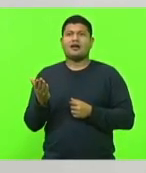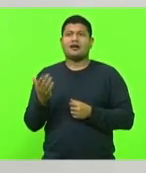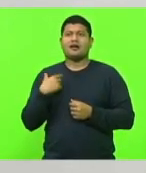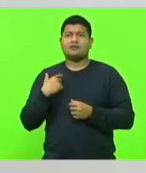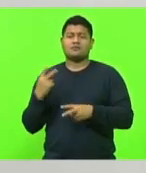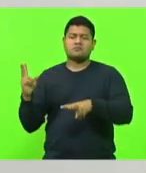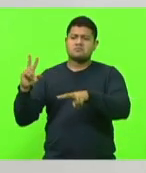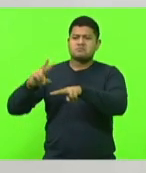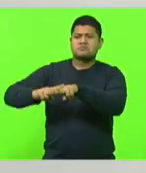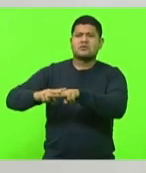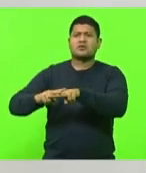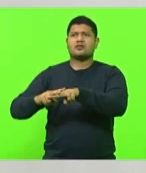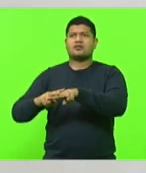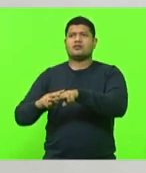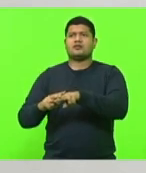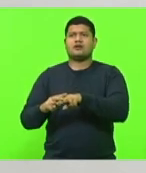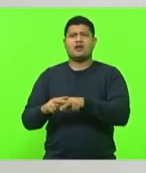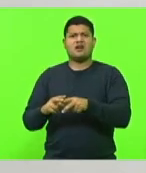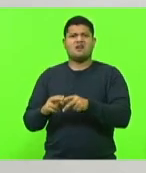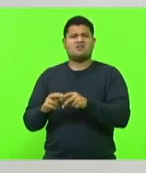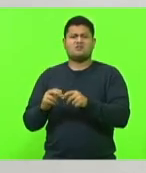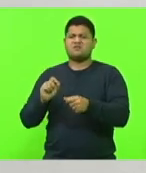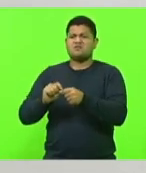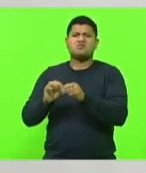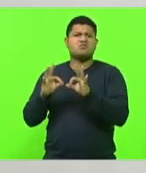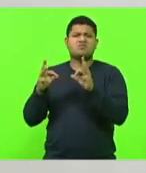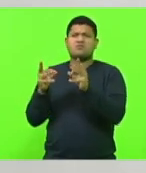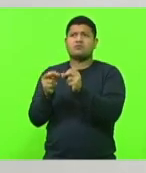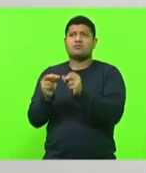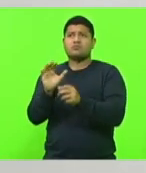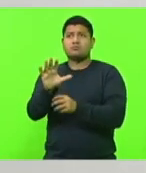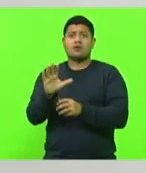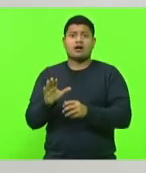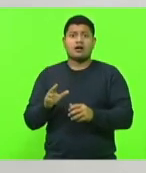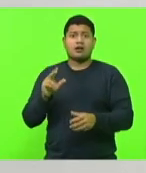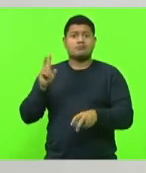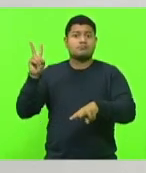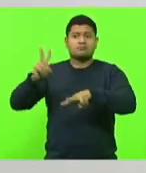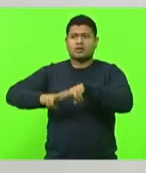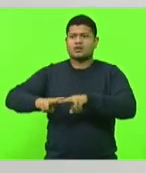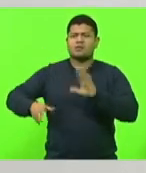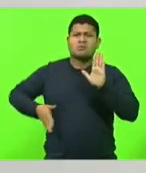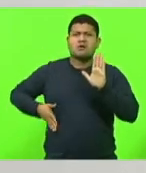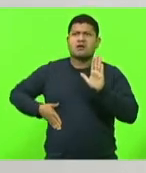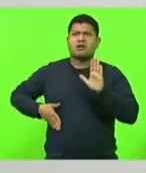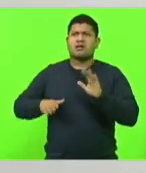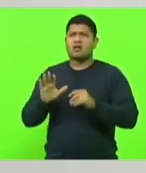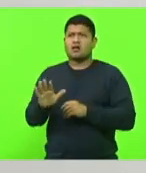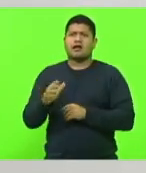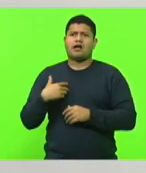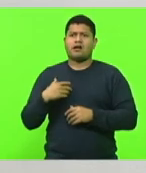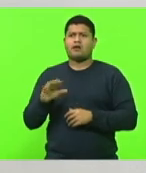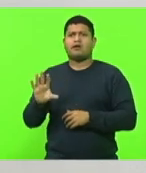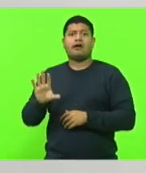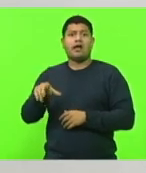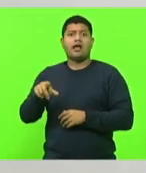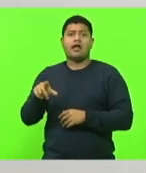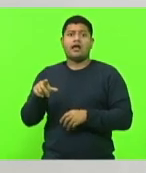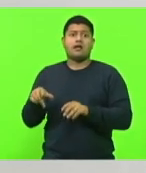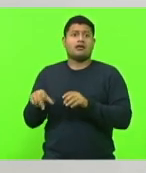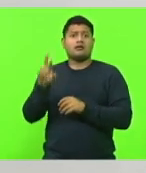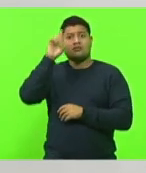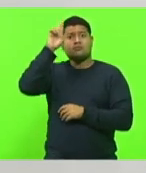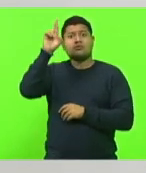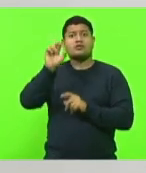prisão, fazem tudo. Mas quando é para prender bandido, daí eles não. Aí eles dizem assim, não, é para a polícia militar. Bandido é para a